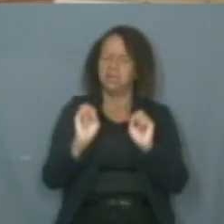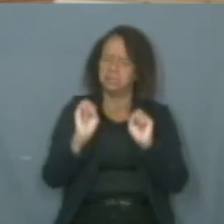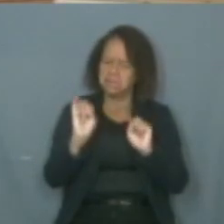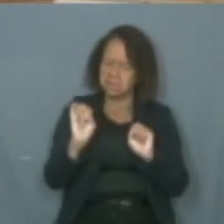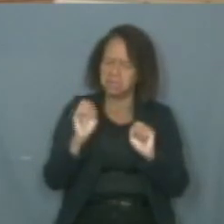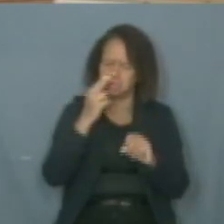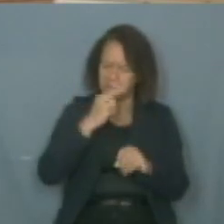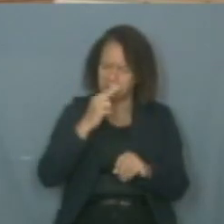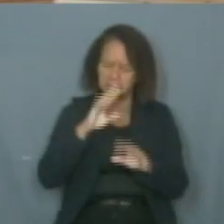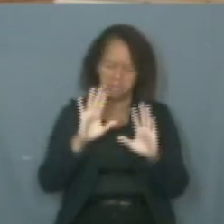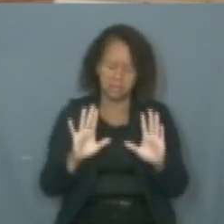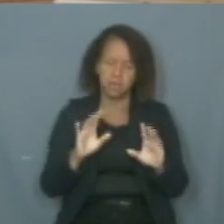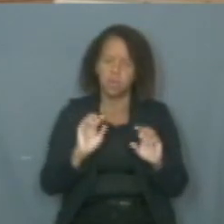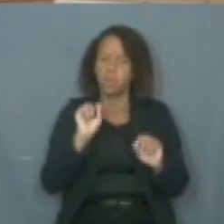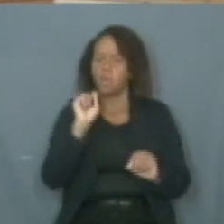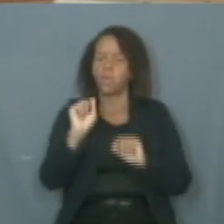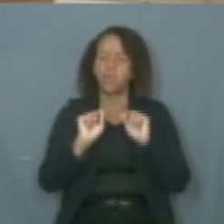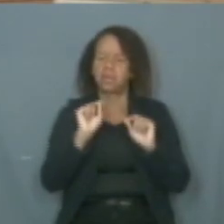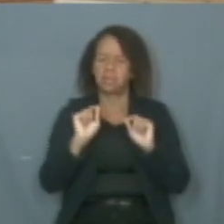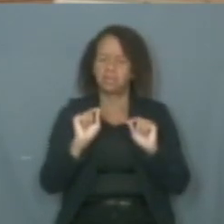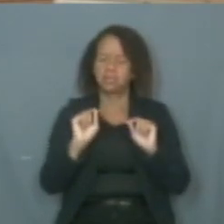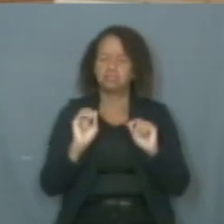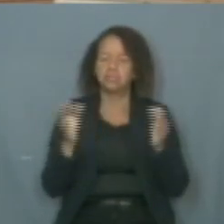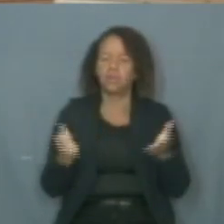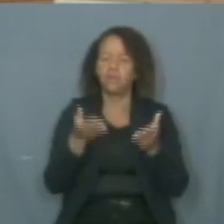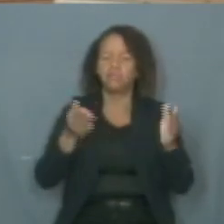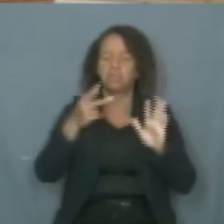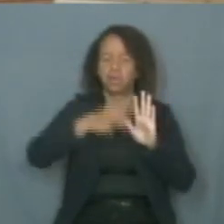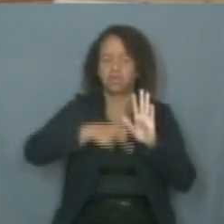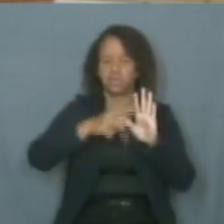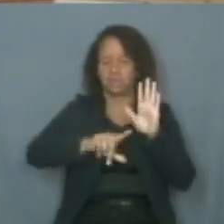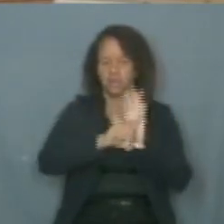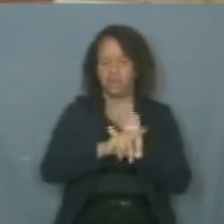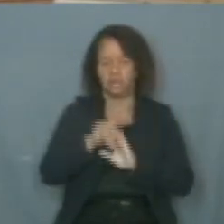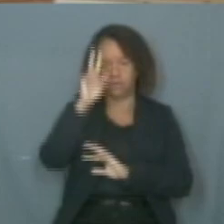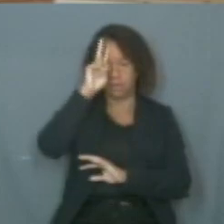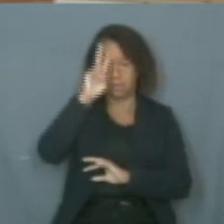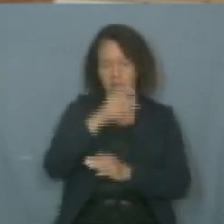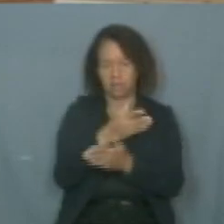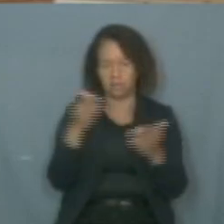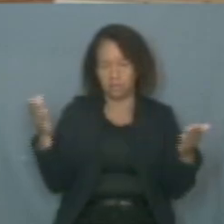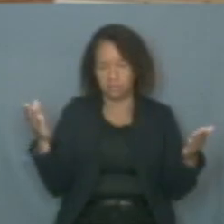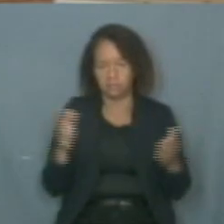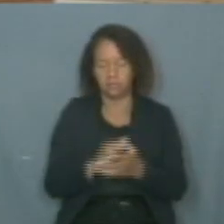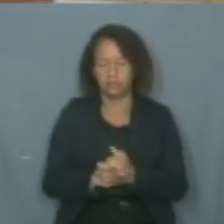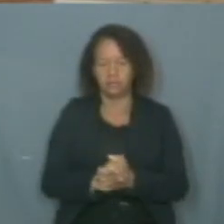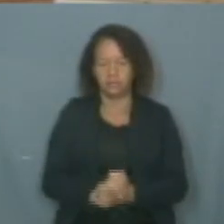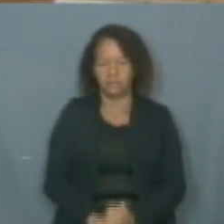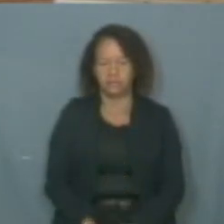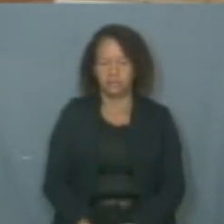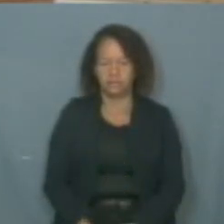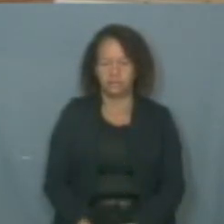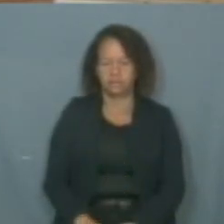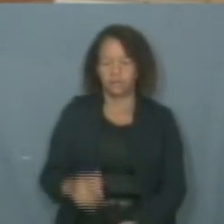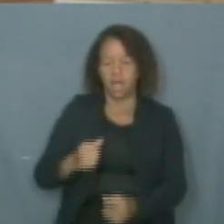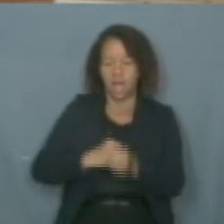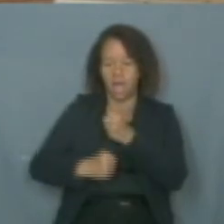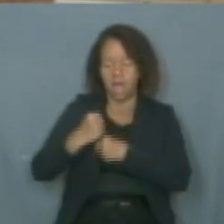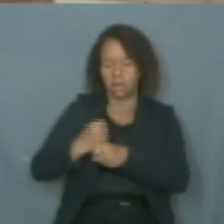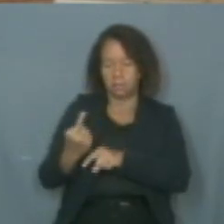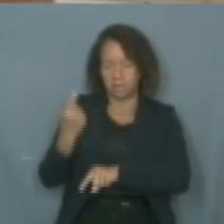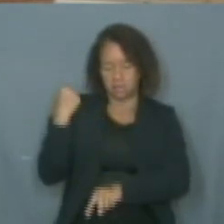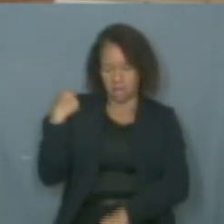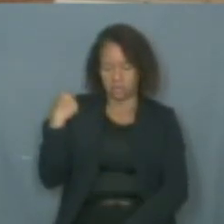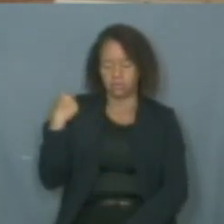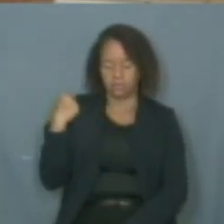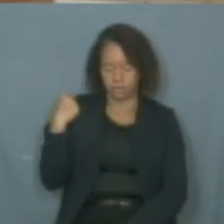fosse, por quê? O que motivou esse projeto de lei? Eu vou lembrar aqui para os meus colegas vereadores. Ano passado, no final